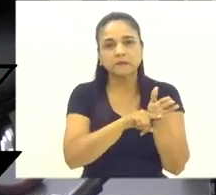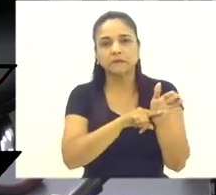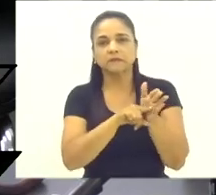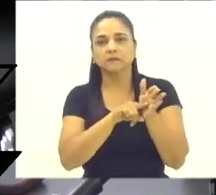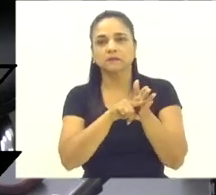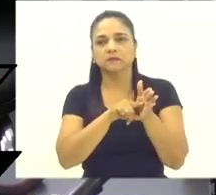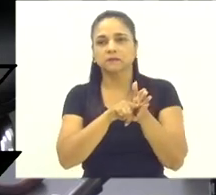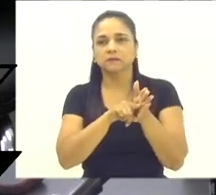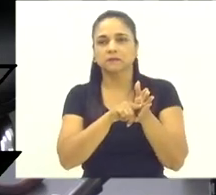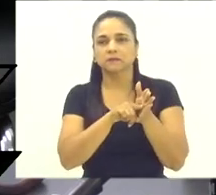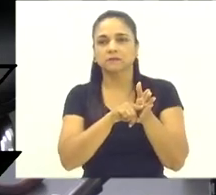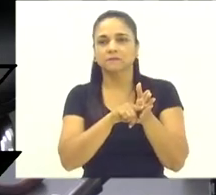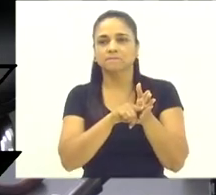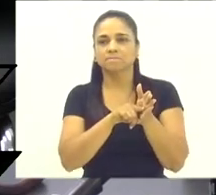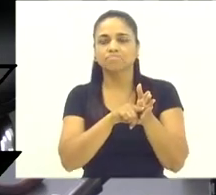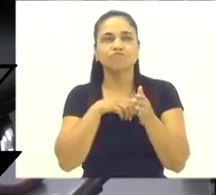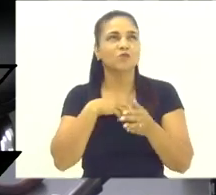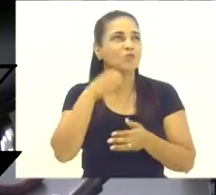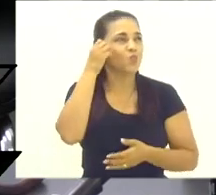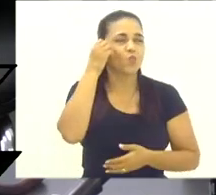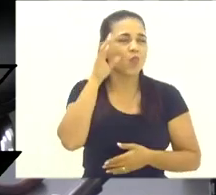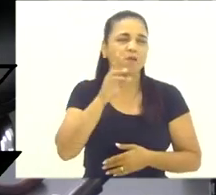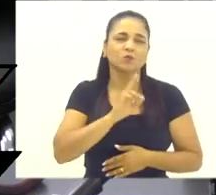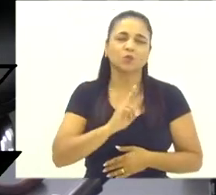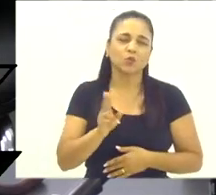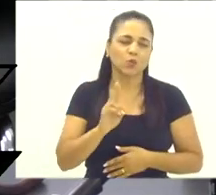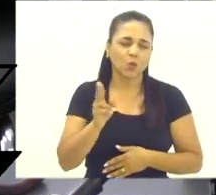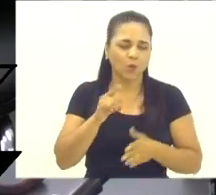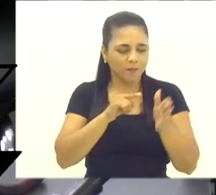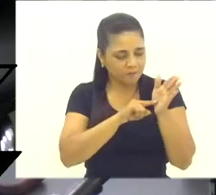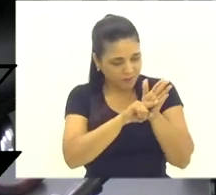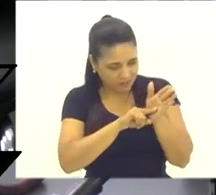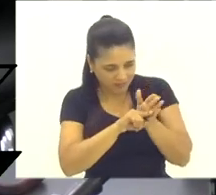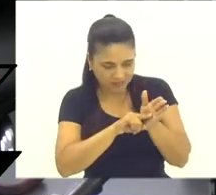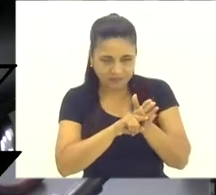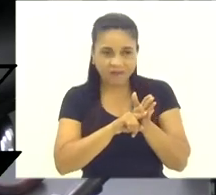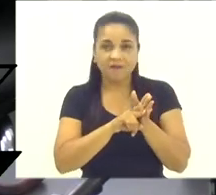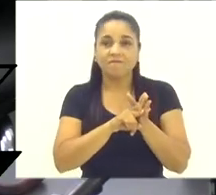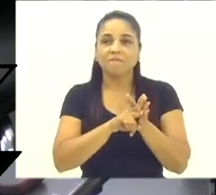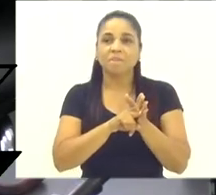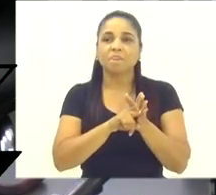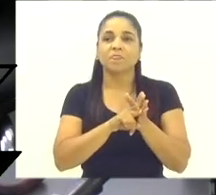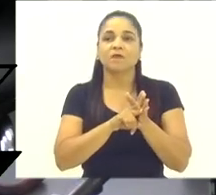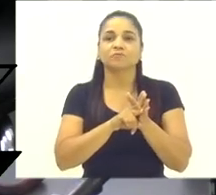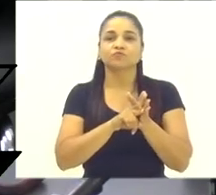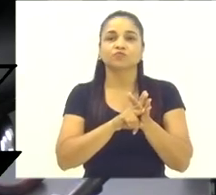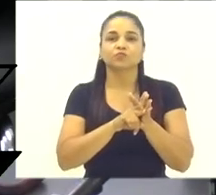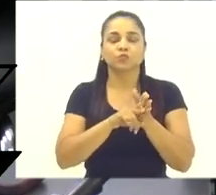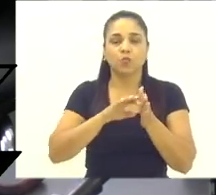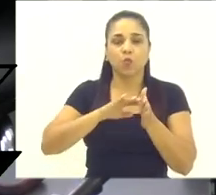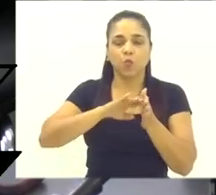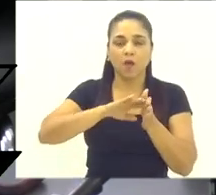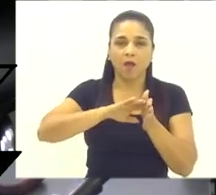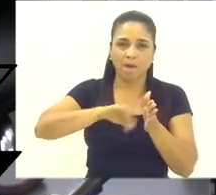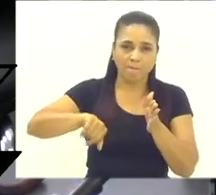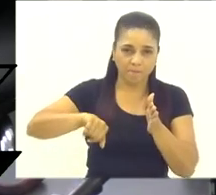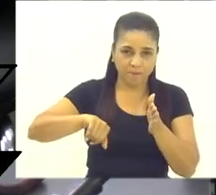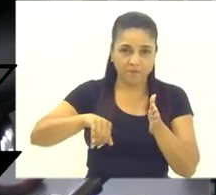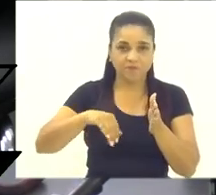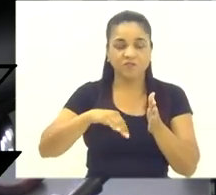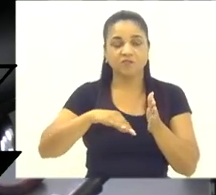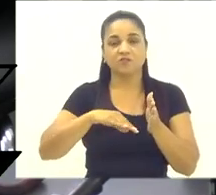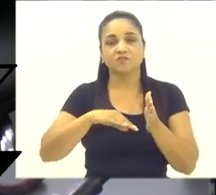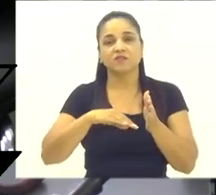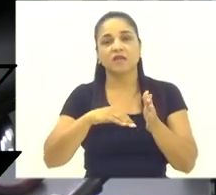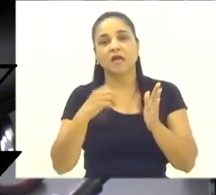como era o nome não lembro o nome exatamente da pesquisa mas é sobre o apagamento das da